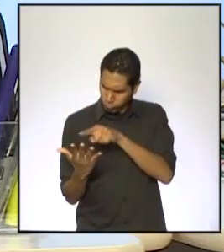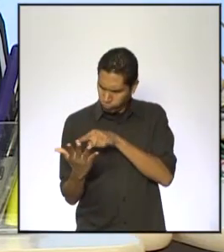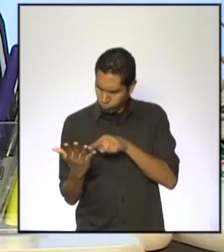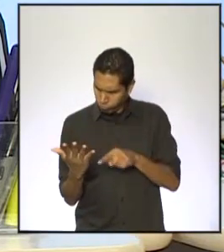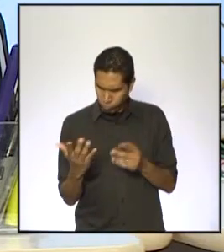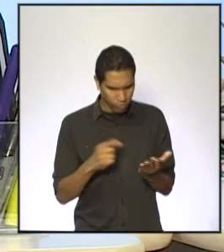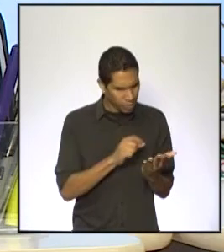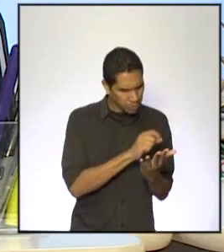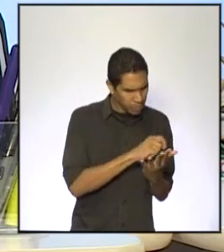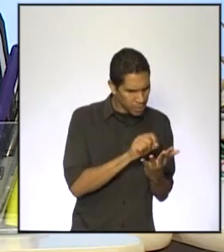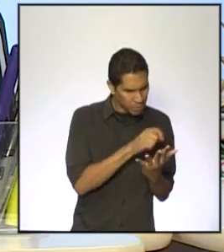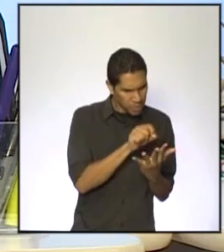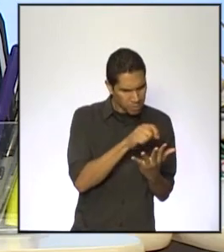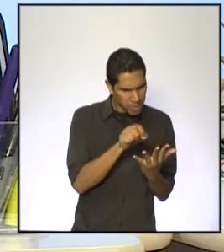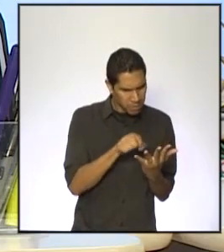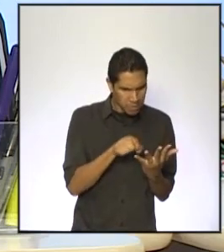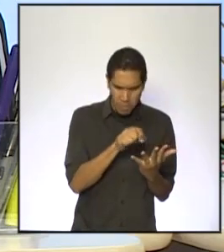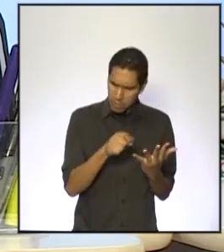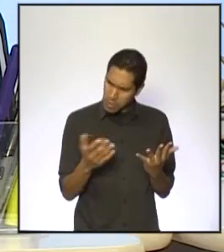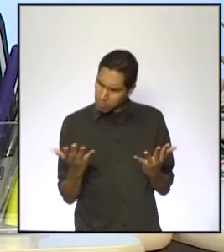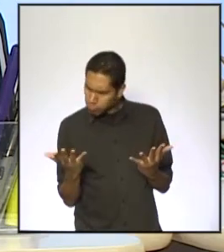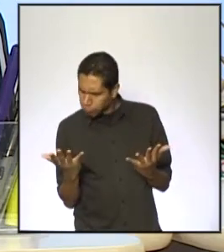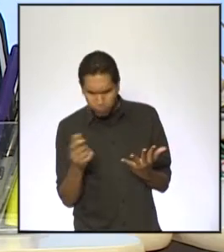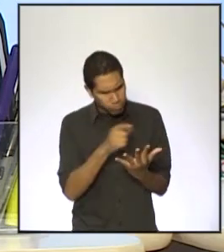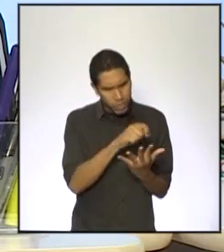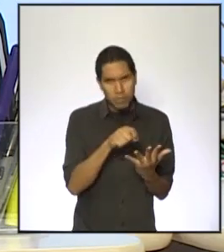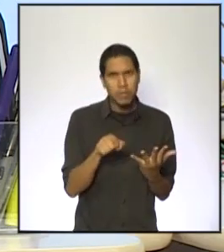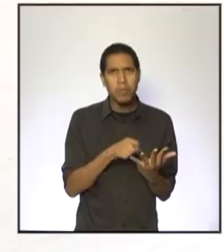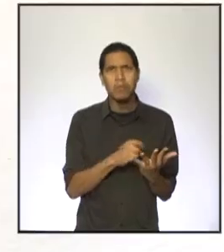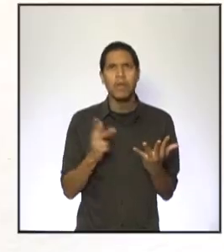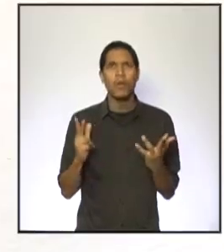Então, olha, eu vou começar a marcar aqui.